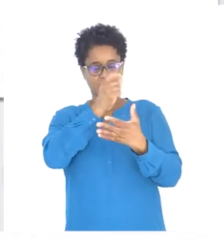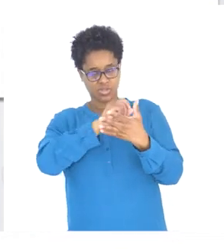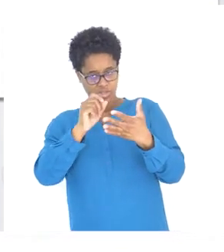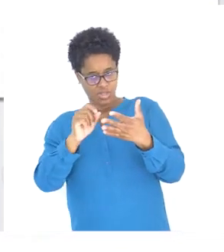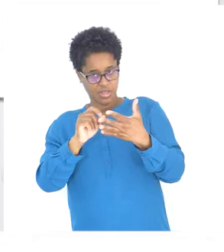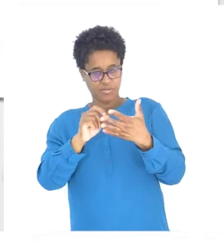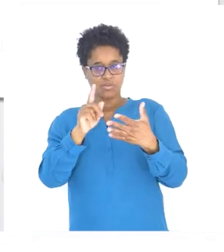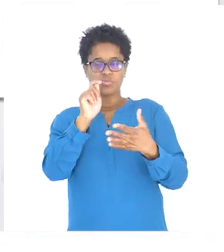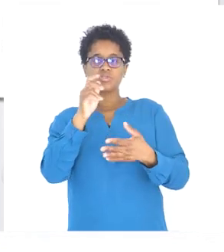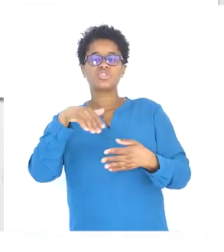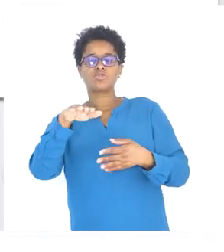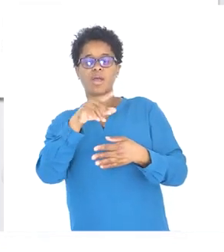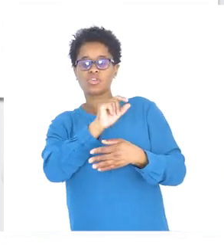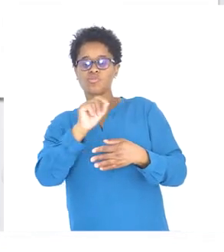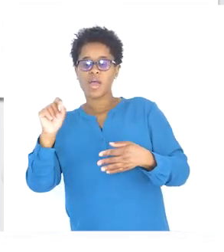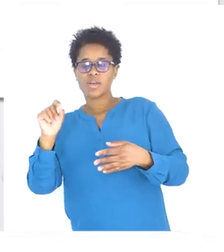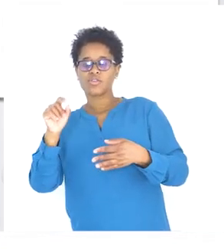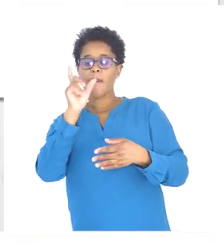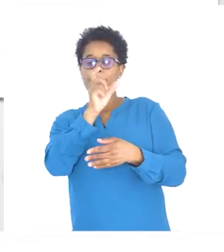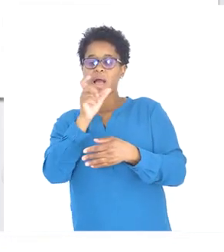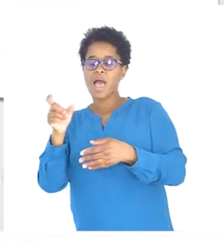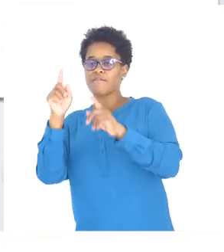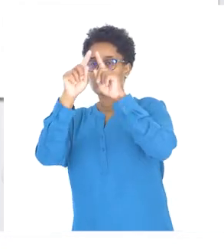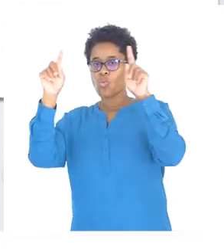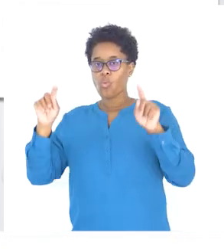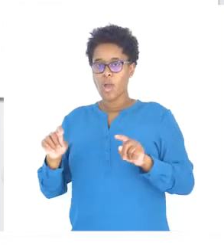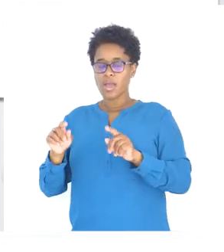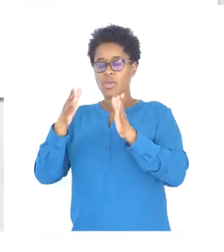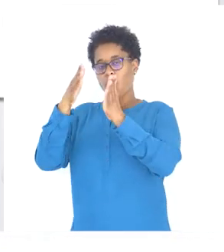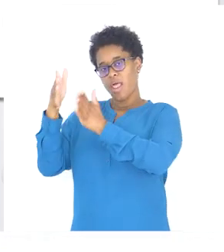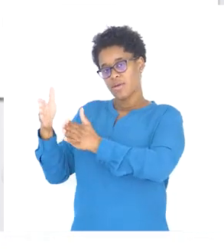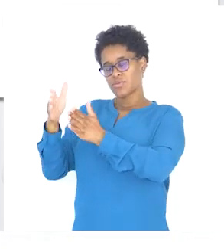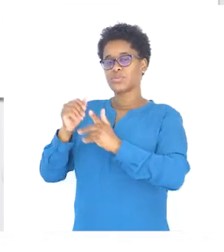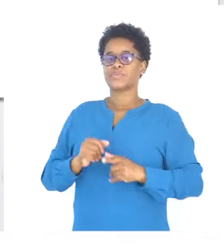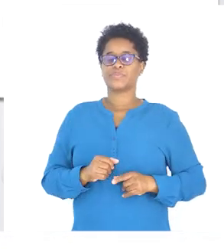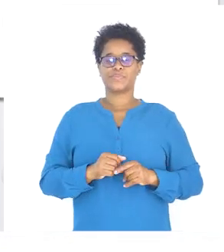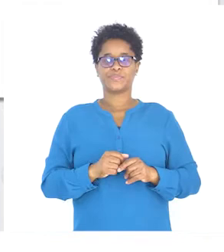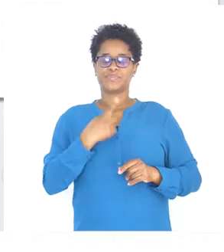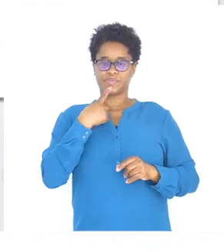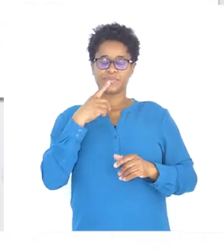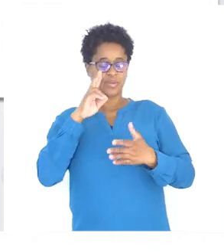completem os espaços com as palavras do quadro ao